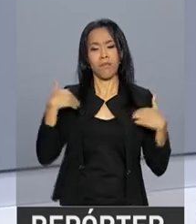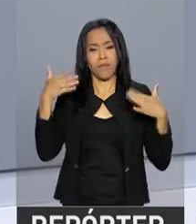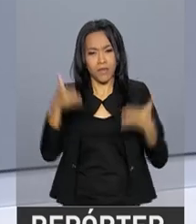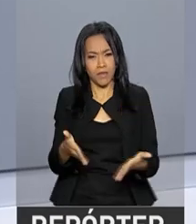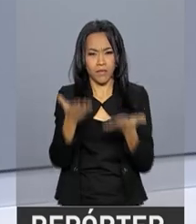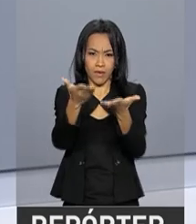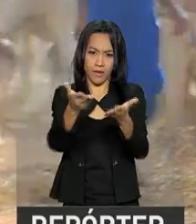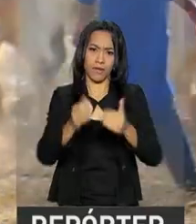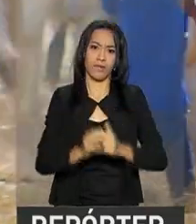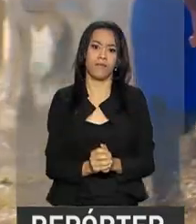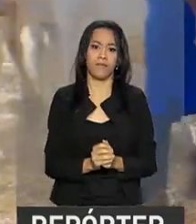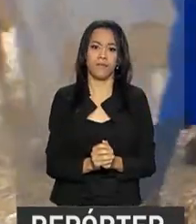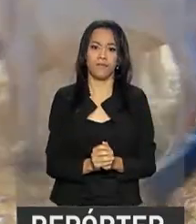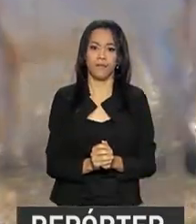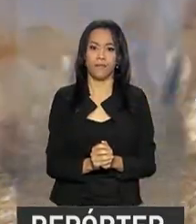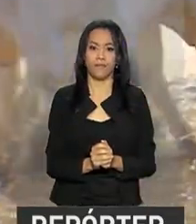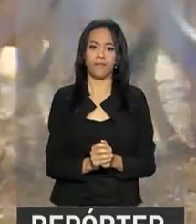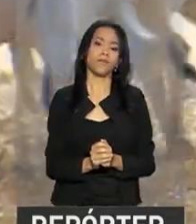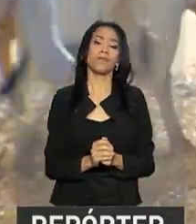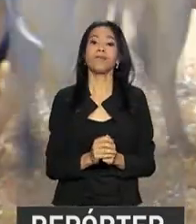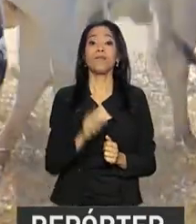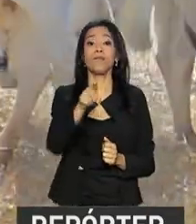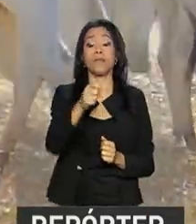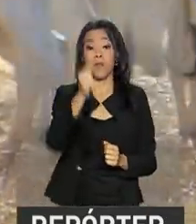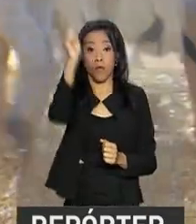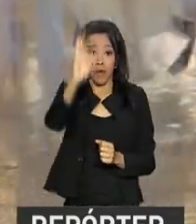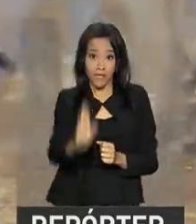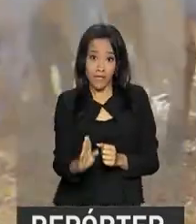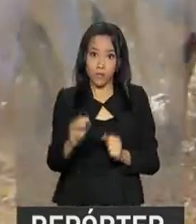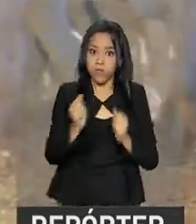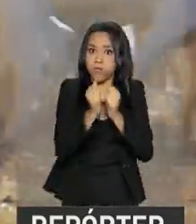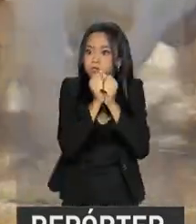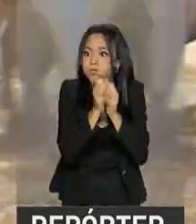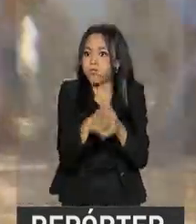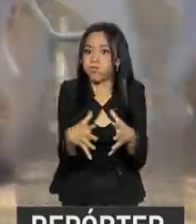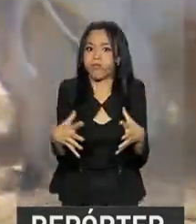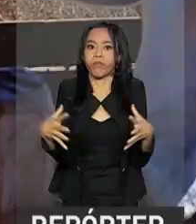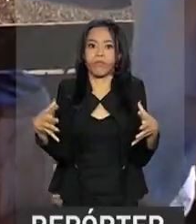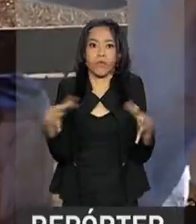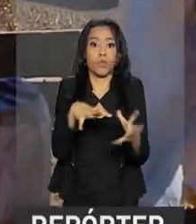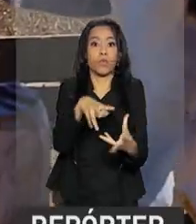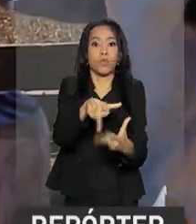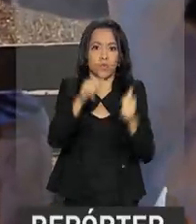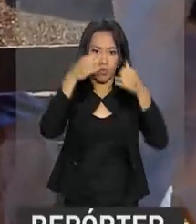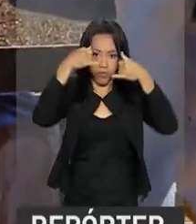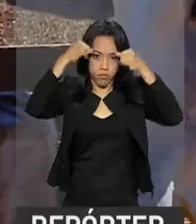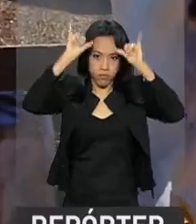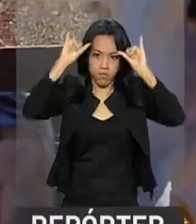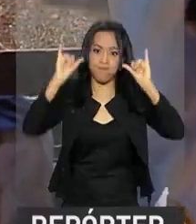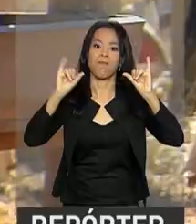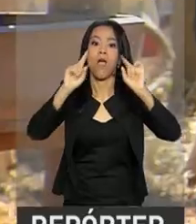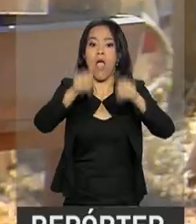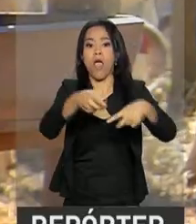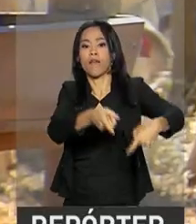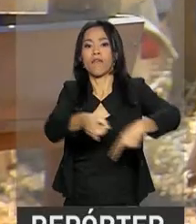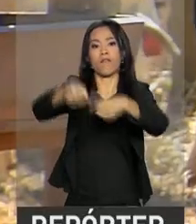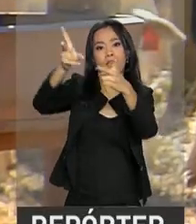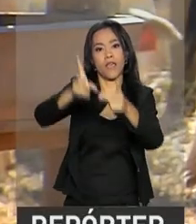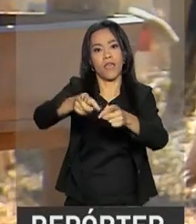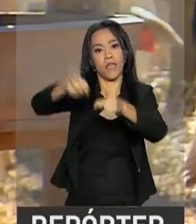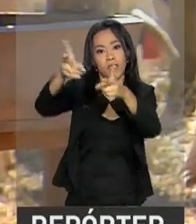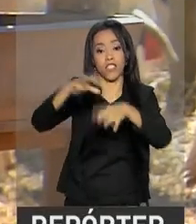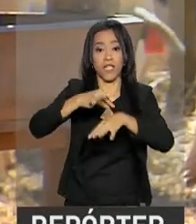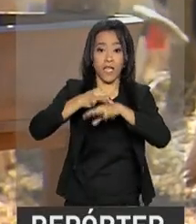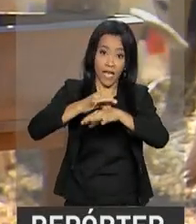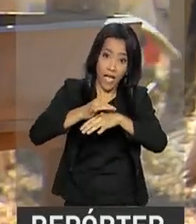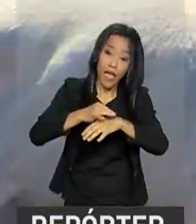Correios. O Brasil possui o maior rebanho comercial do mundo. É também o maior exportador de carne, com